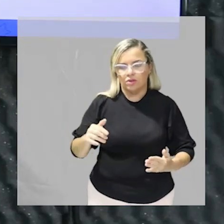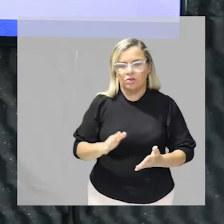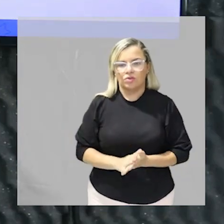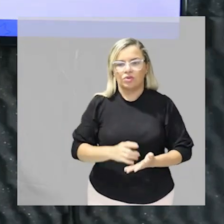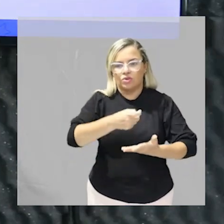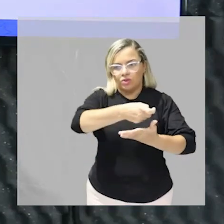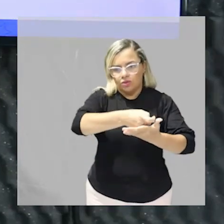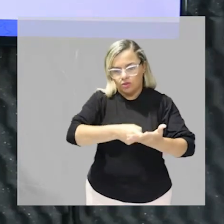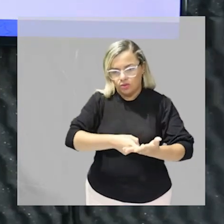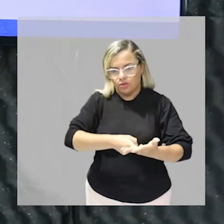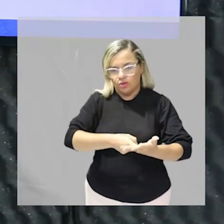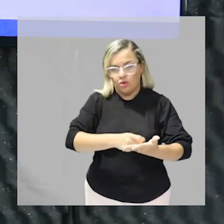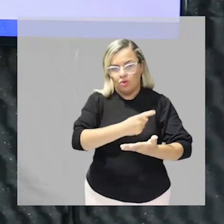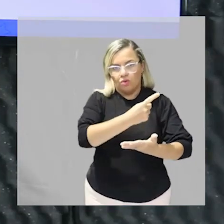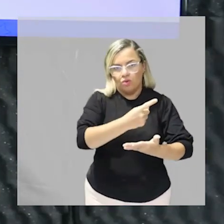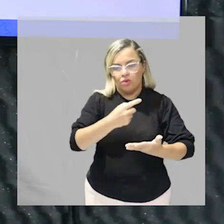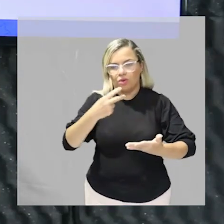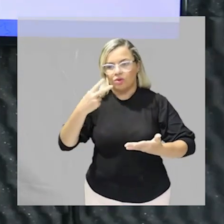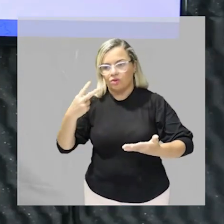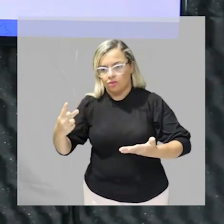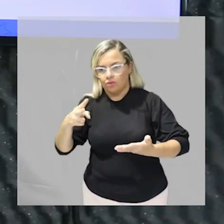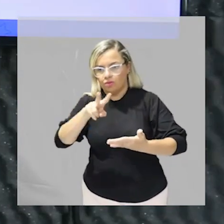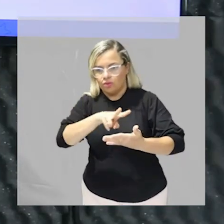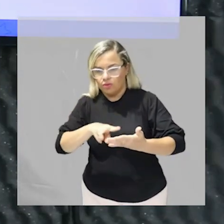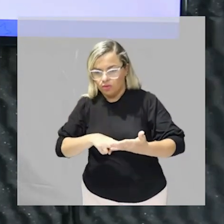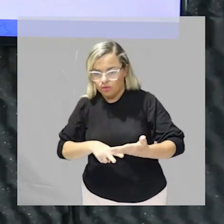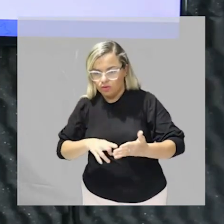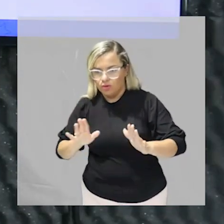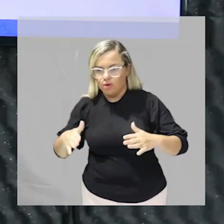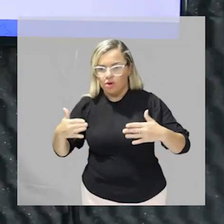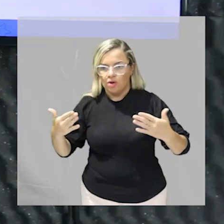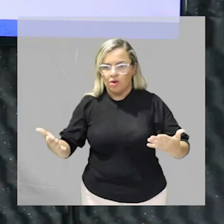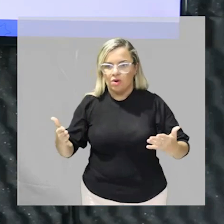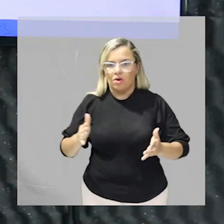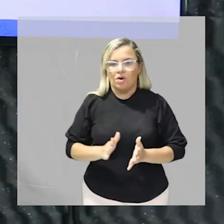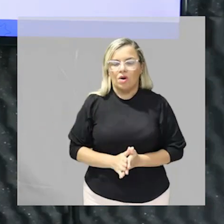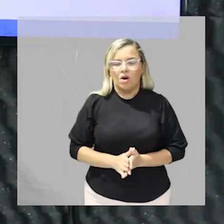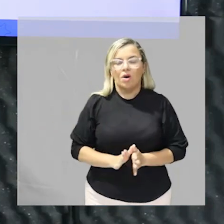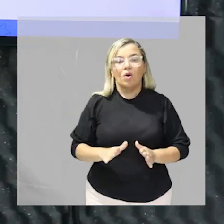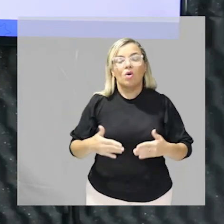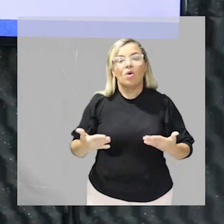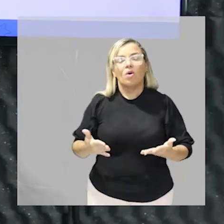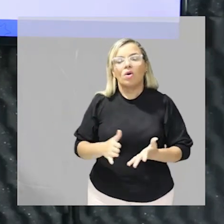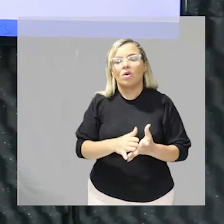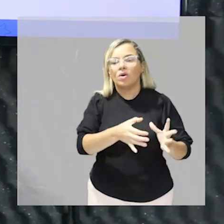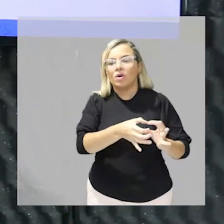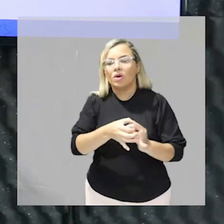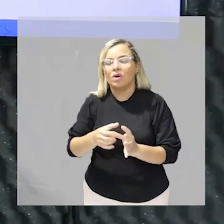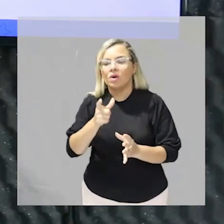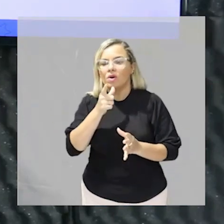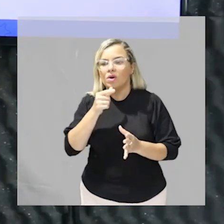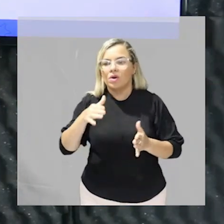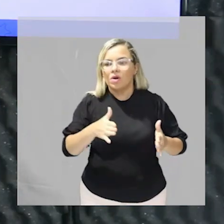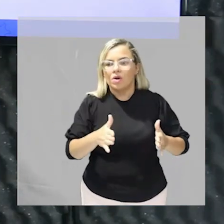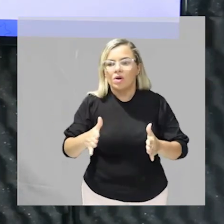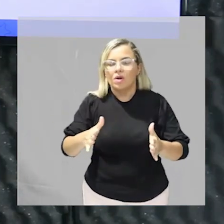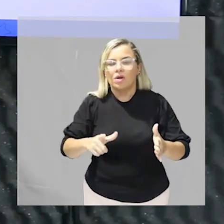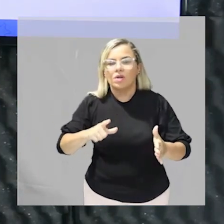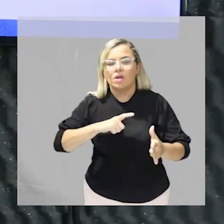textos, do 1 e do 2, a condição atual deste rio tem como origem, ou